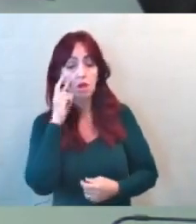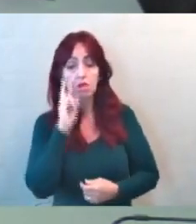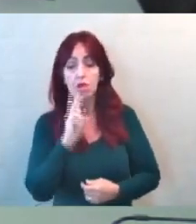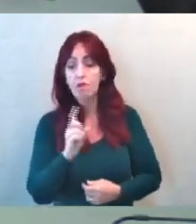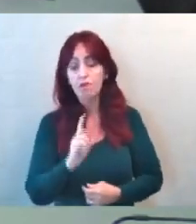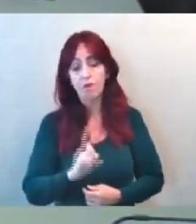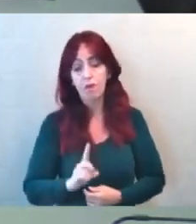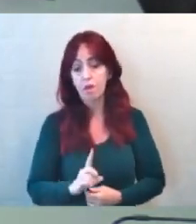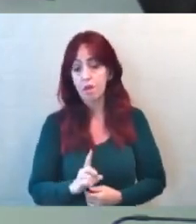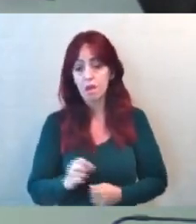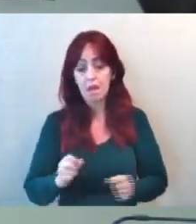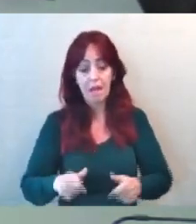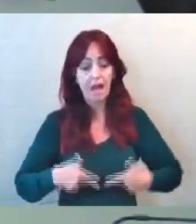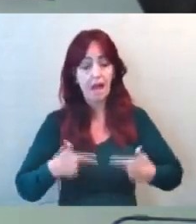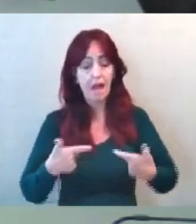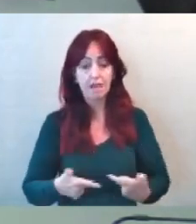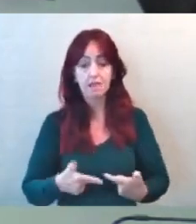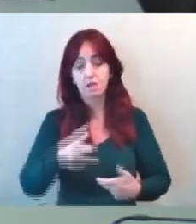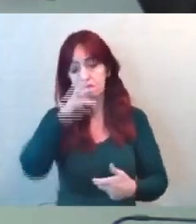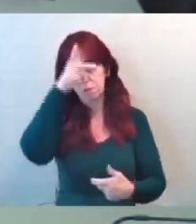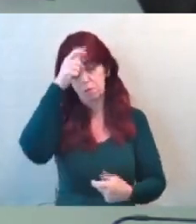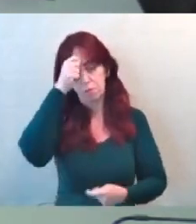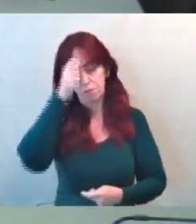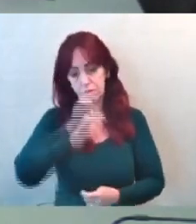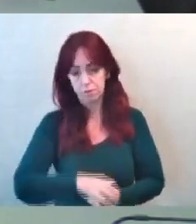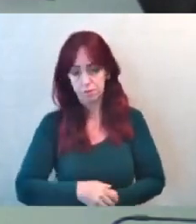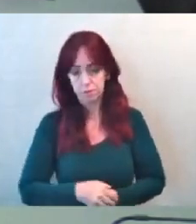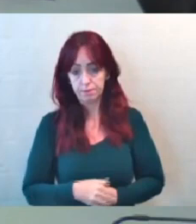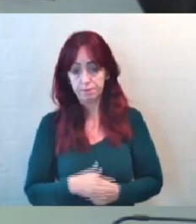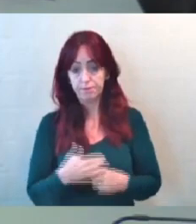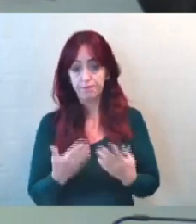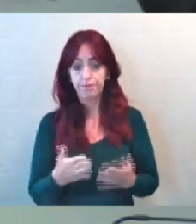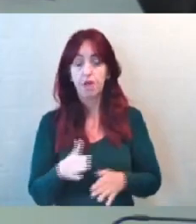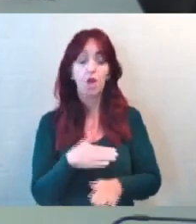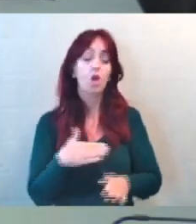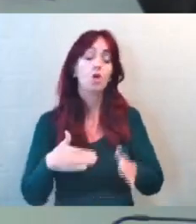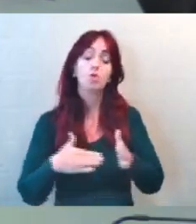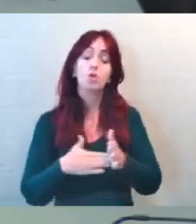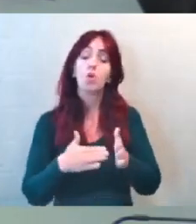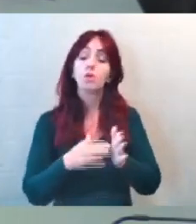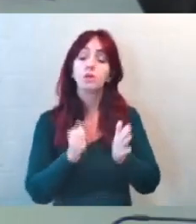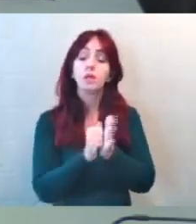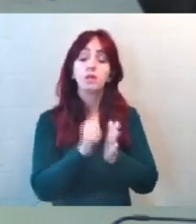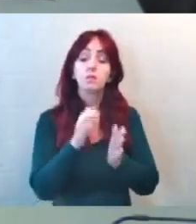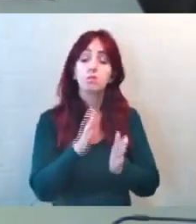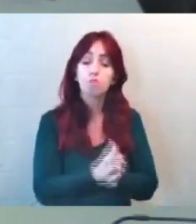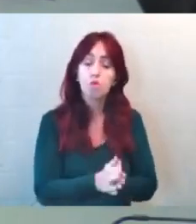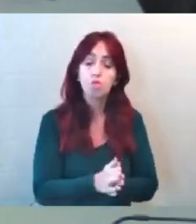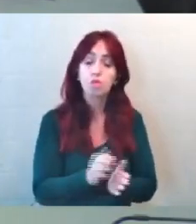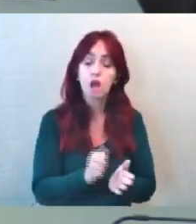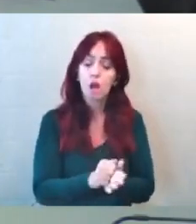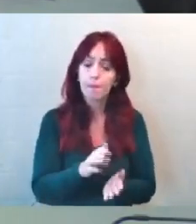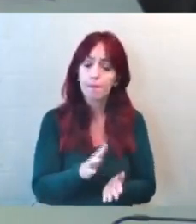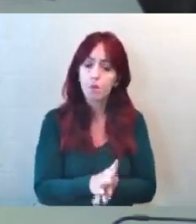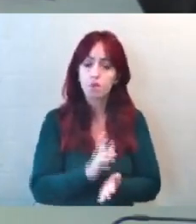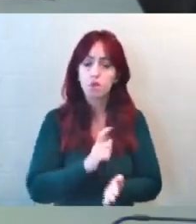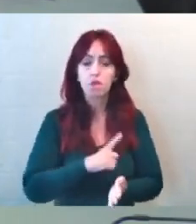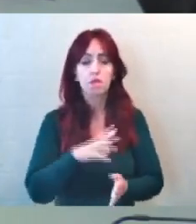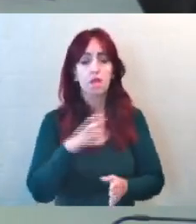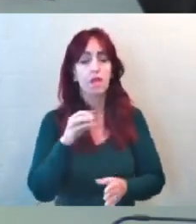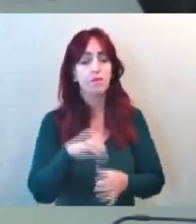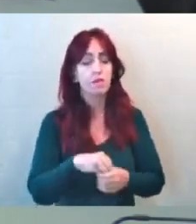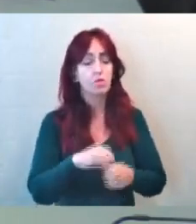ação efetiva. Todas as multas que foram aplicadas no sistema, ainda